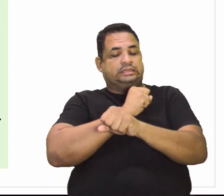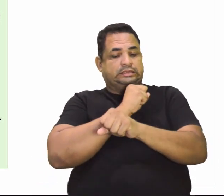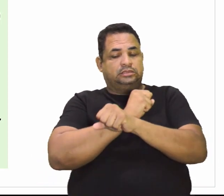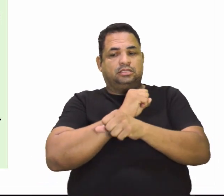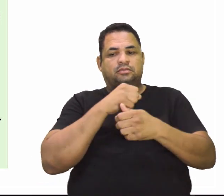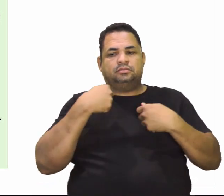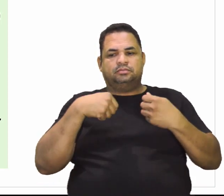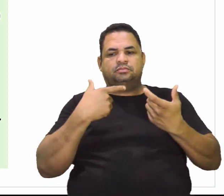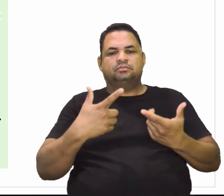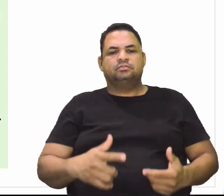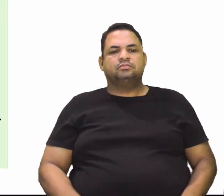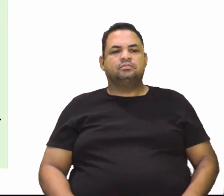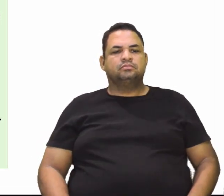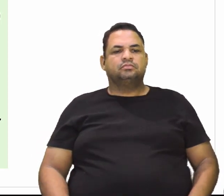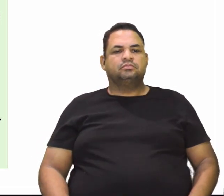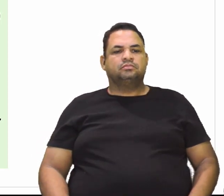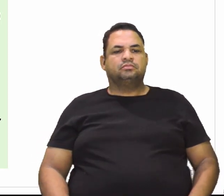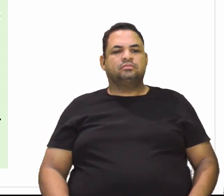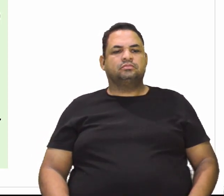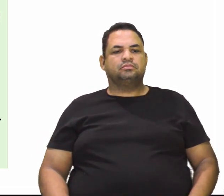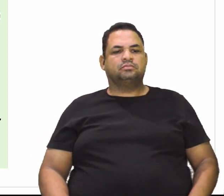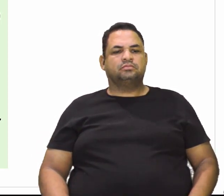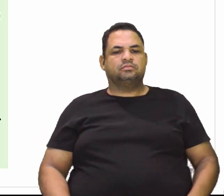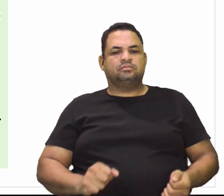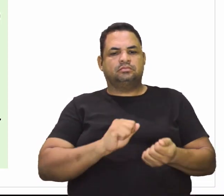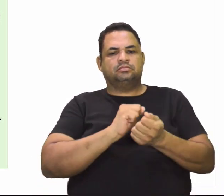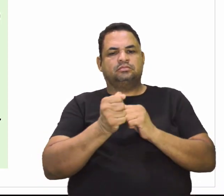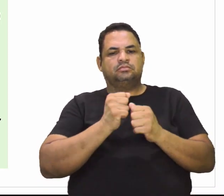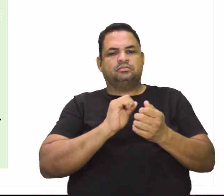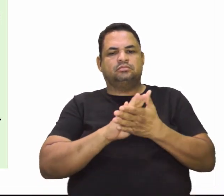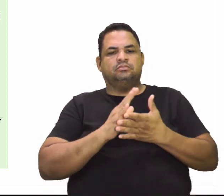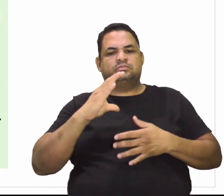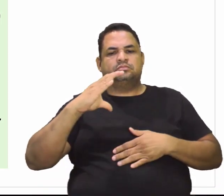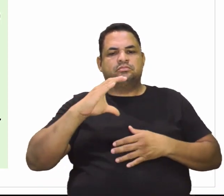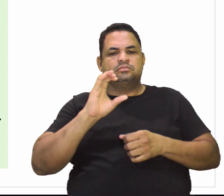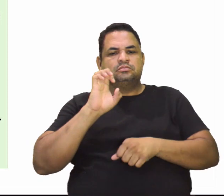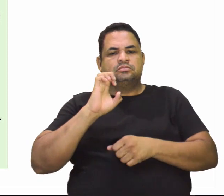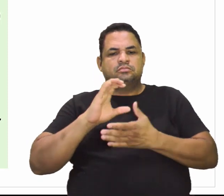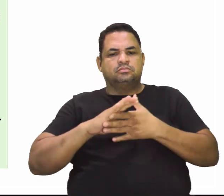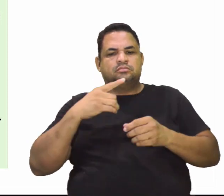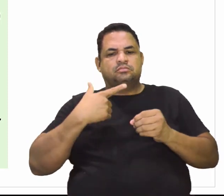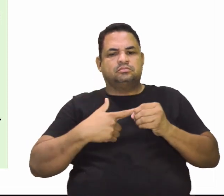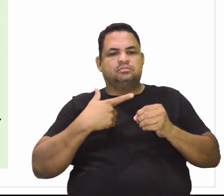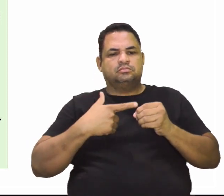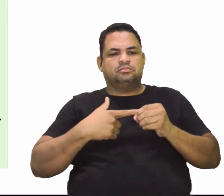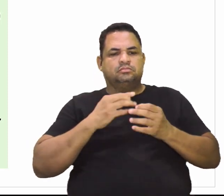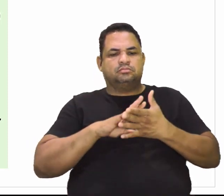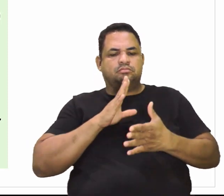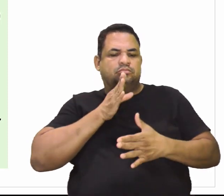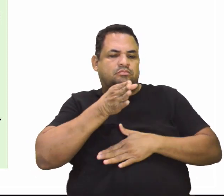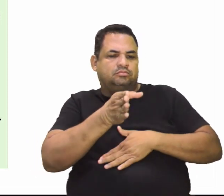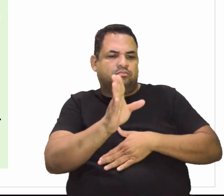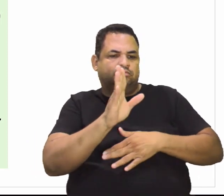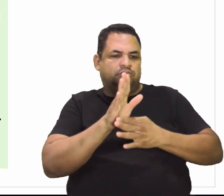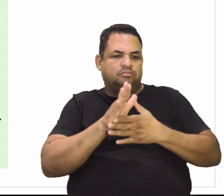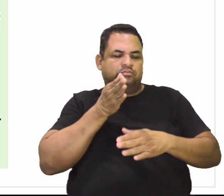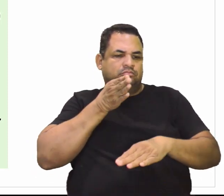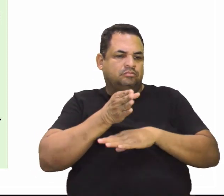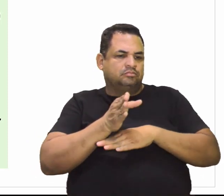vai sobreviver posteriormente? O controle das províncias era feito por Roma, era um controle direto, era um